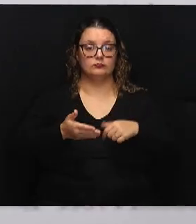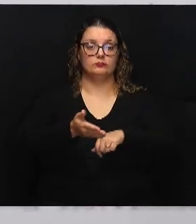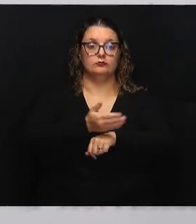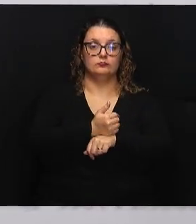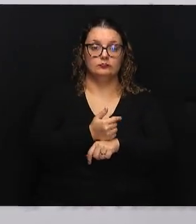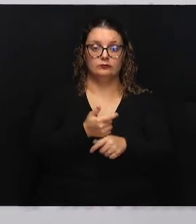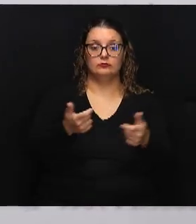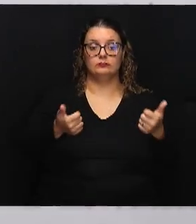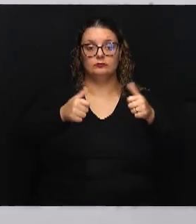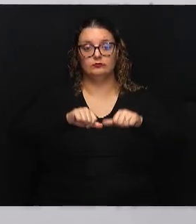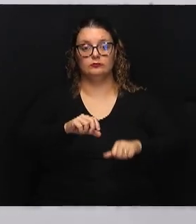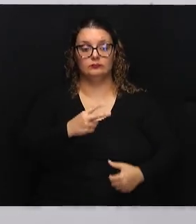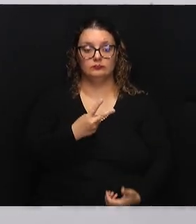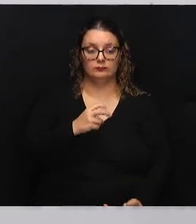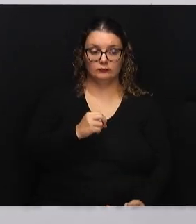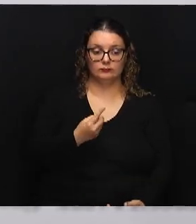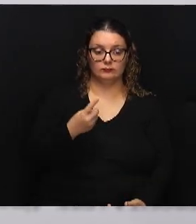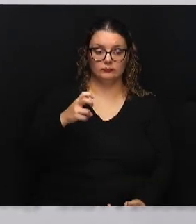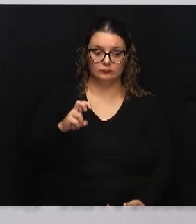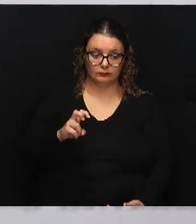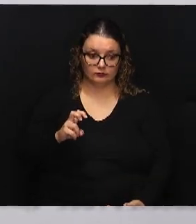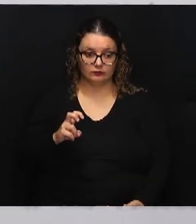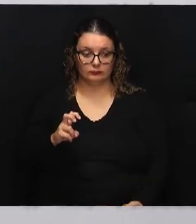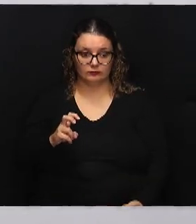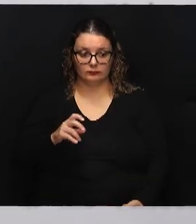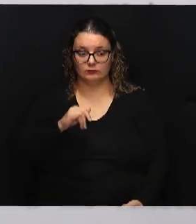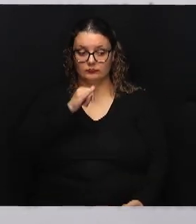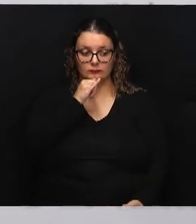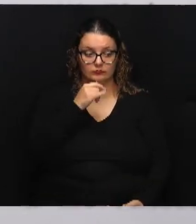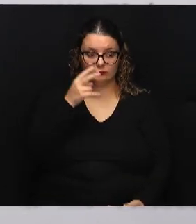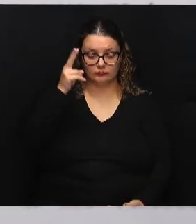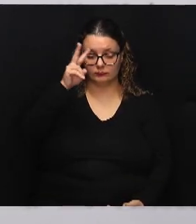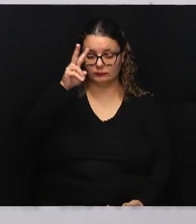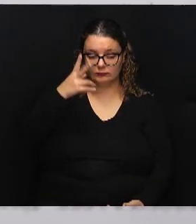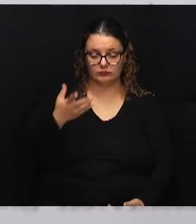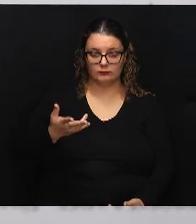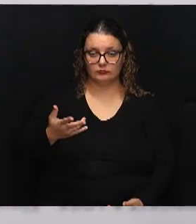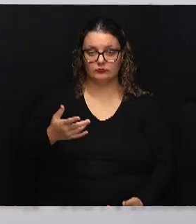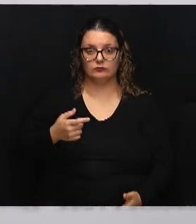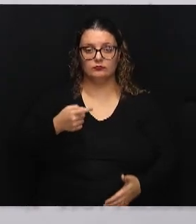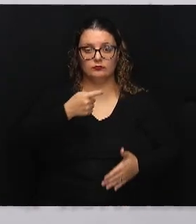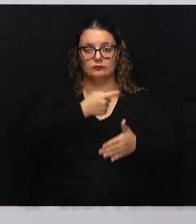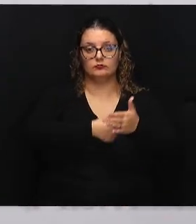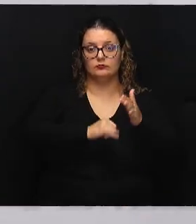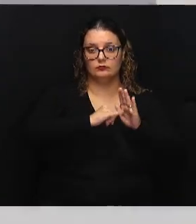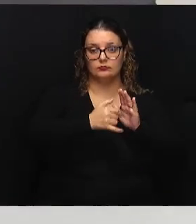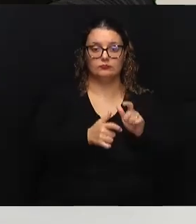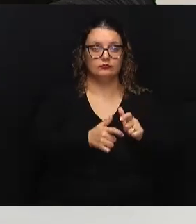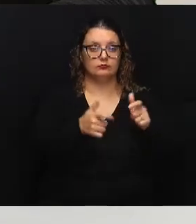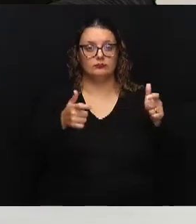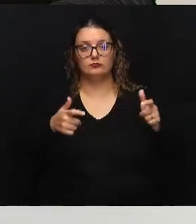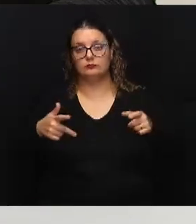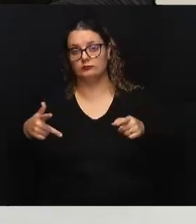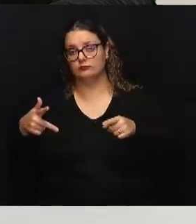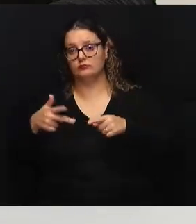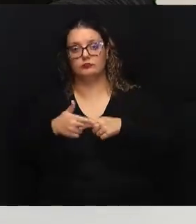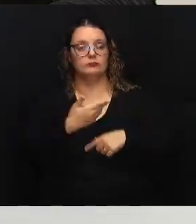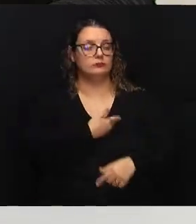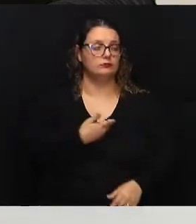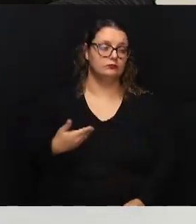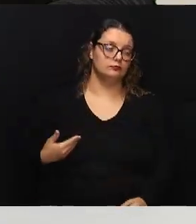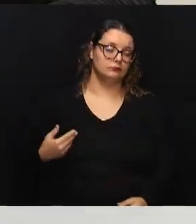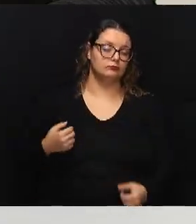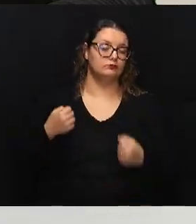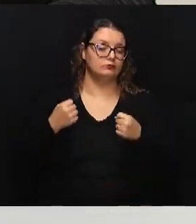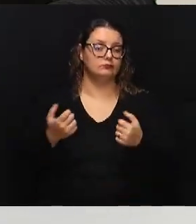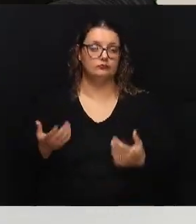crises, né, em 2015, por exemplo, né? Eu lembro que a elevação da taxa de juros muito grande, corte de gastos do governo muito intenso. Eu lembro